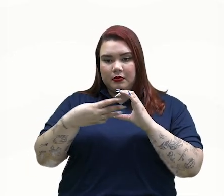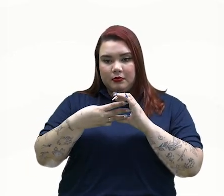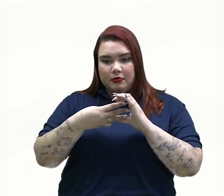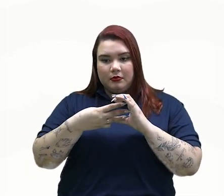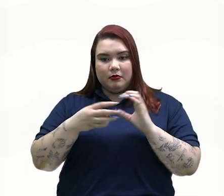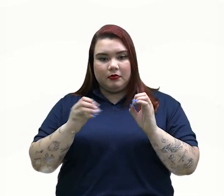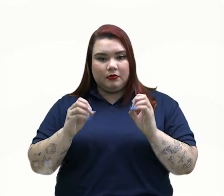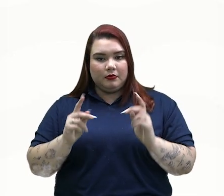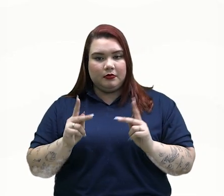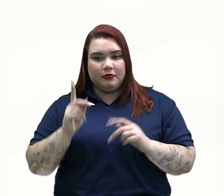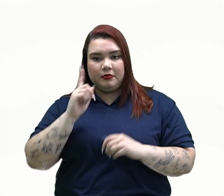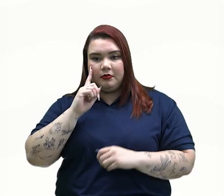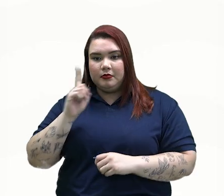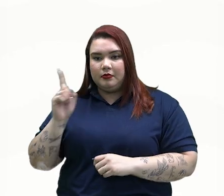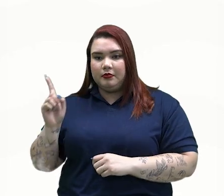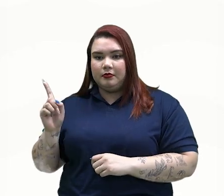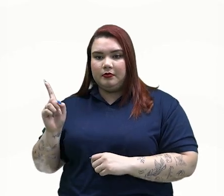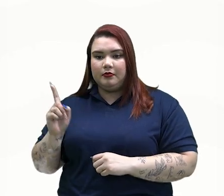insaturada.